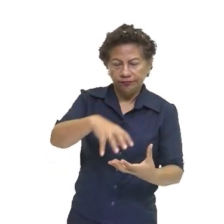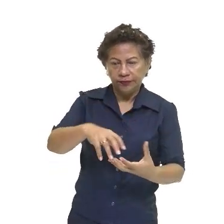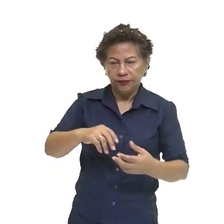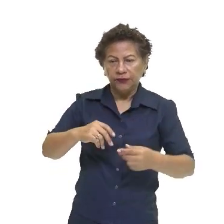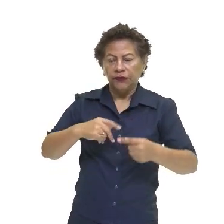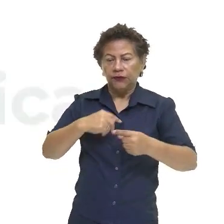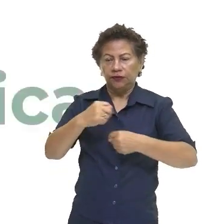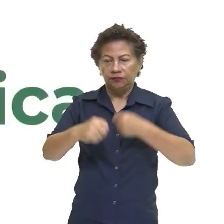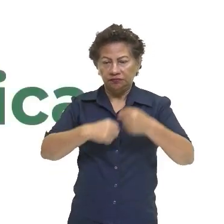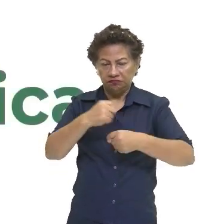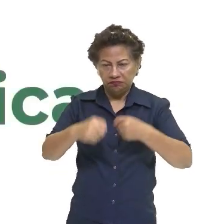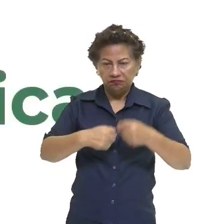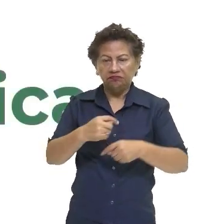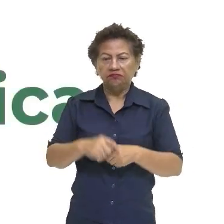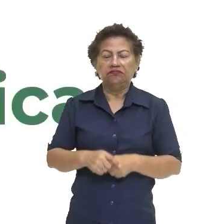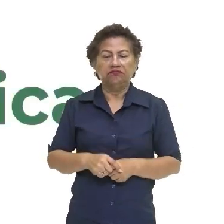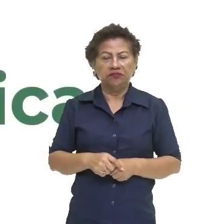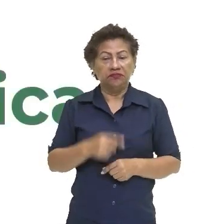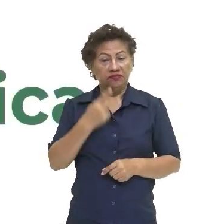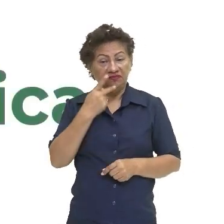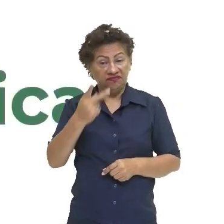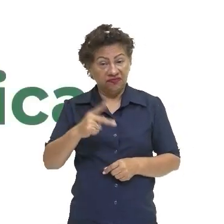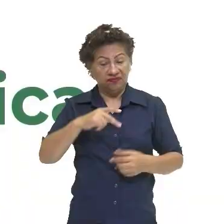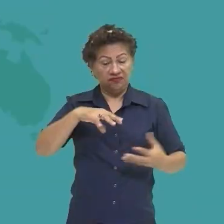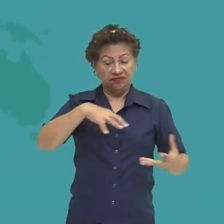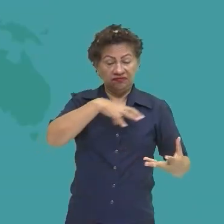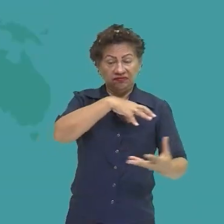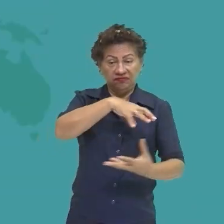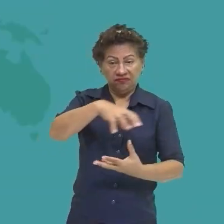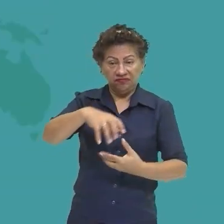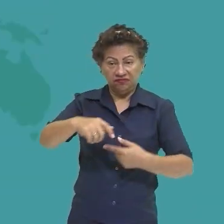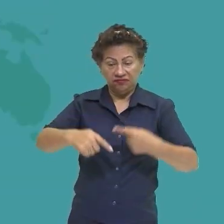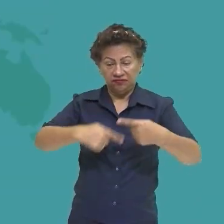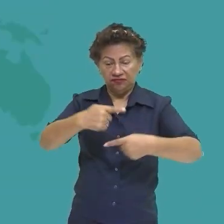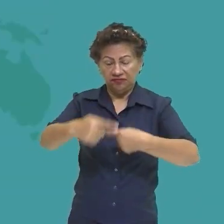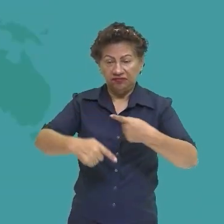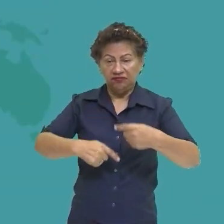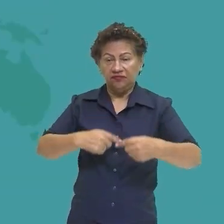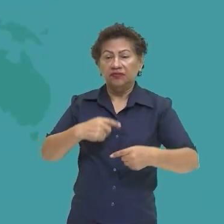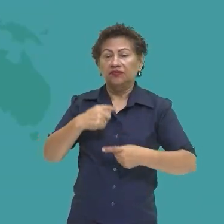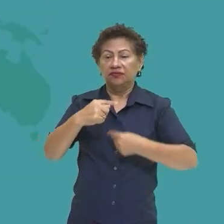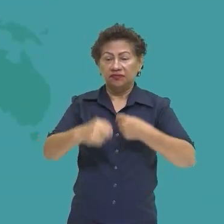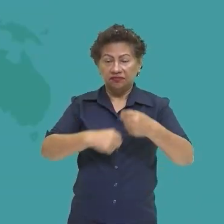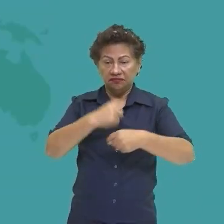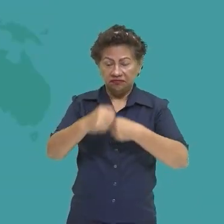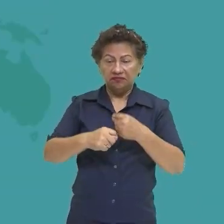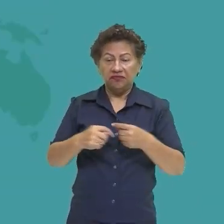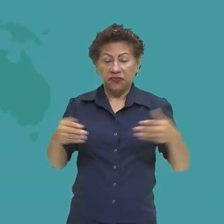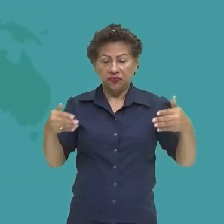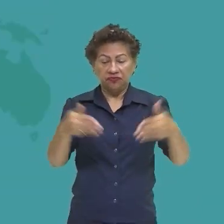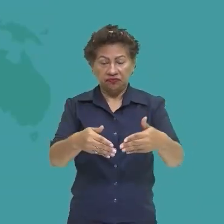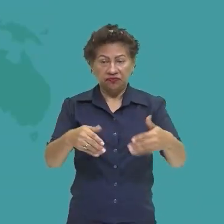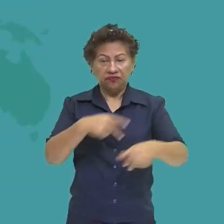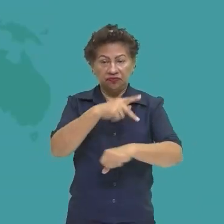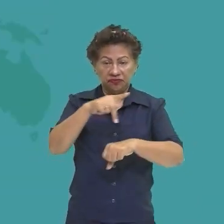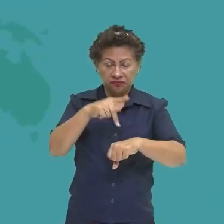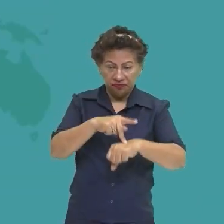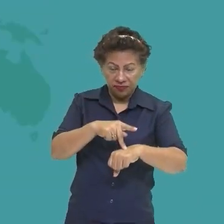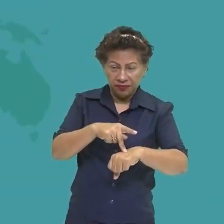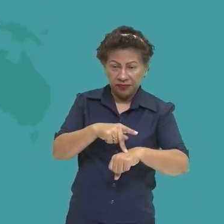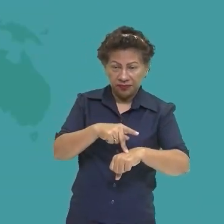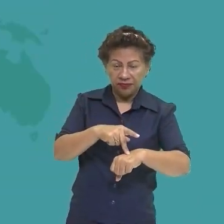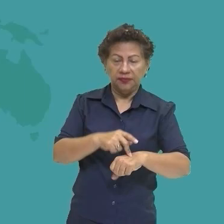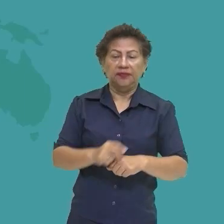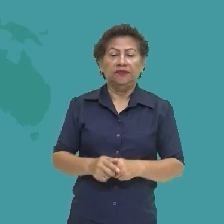global. Isso é chamado de globalização econômica. Globalização foca no mercado internacional por causa de menores barreiras nacionais